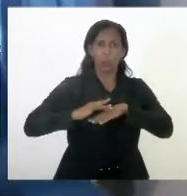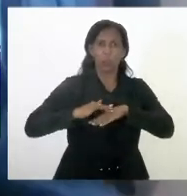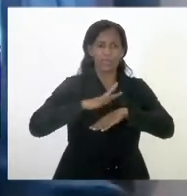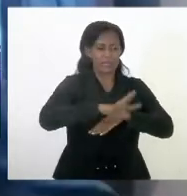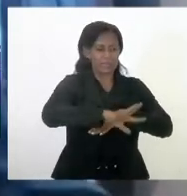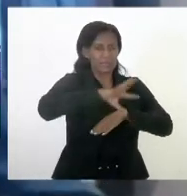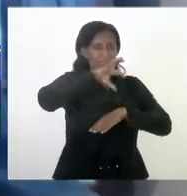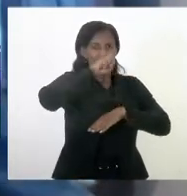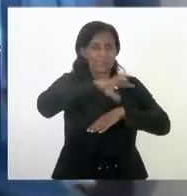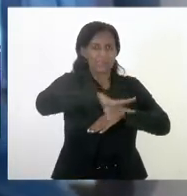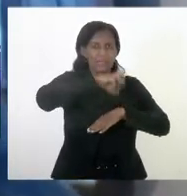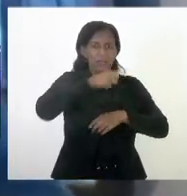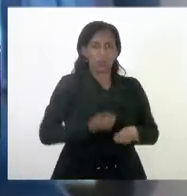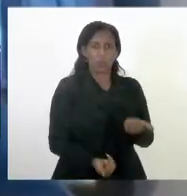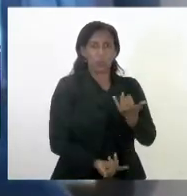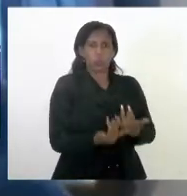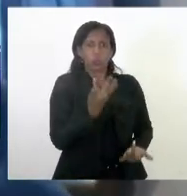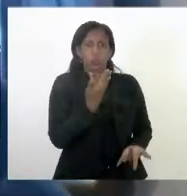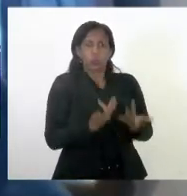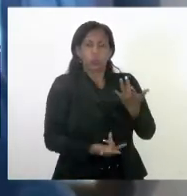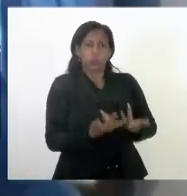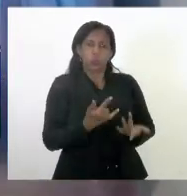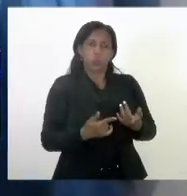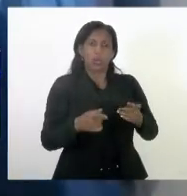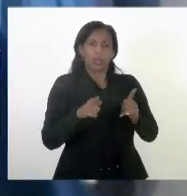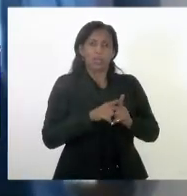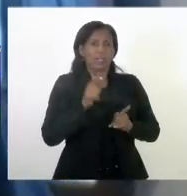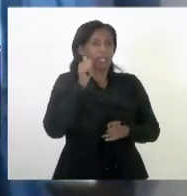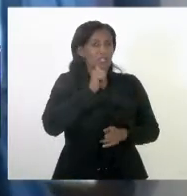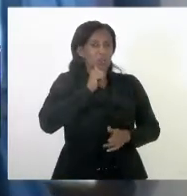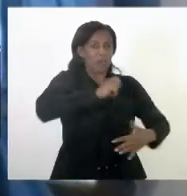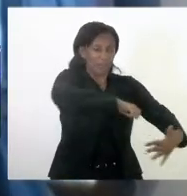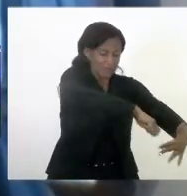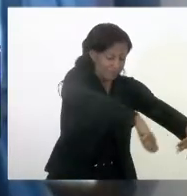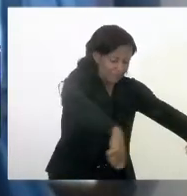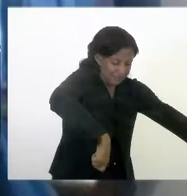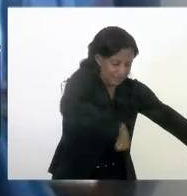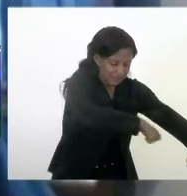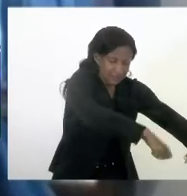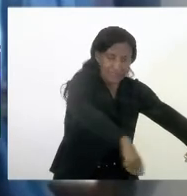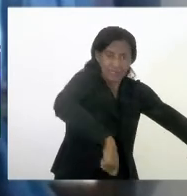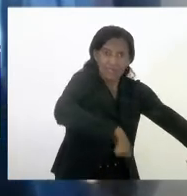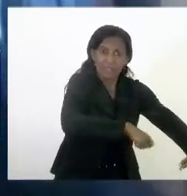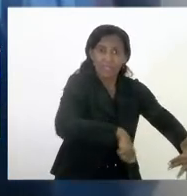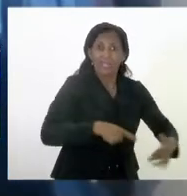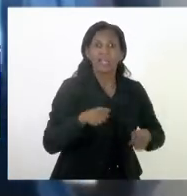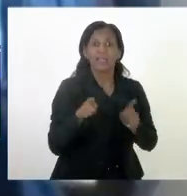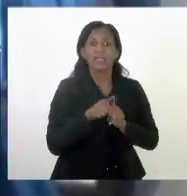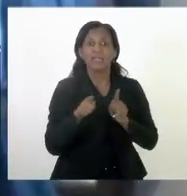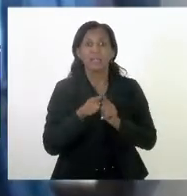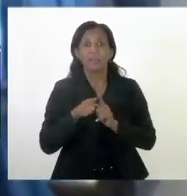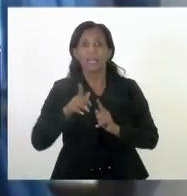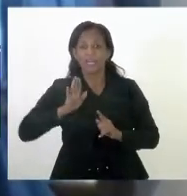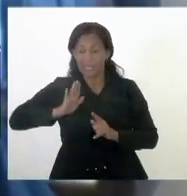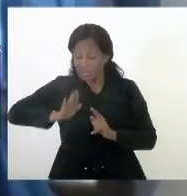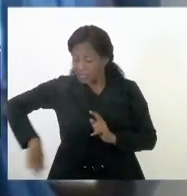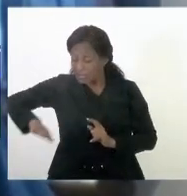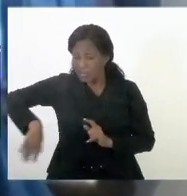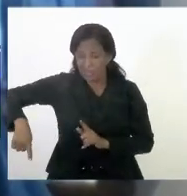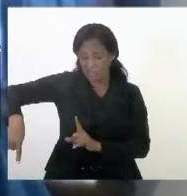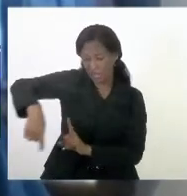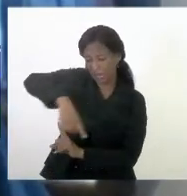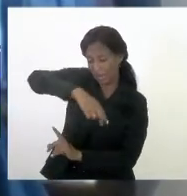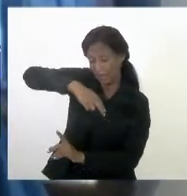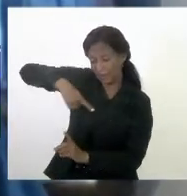doenças, sobretudo das mulheres que estão lá no fogão, né, e das crianças que estão lá em volta, em